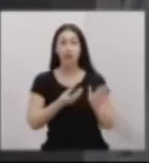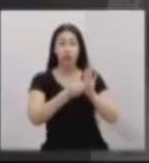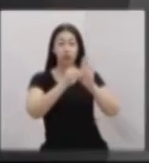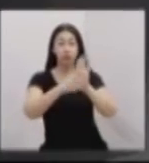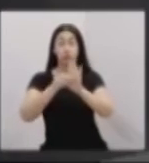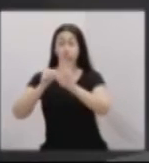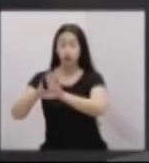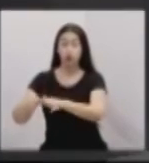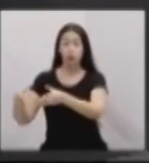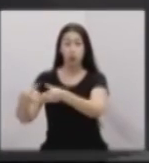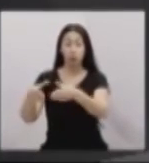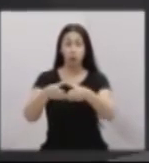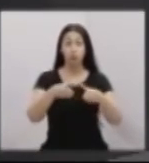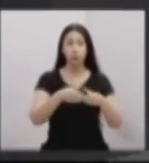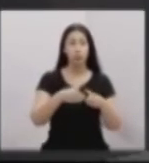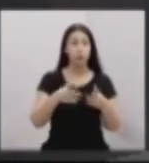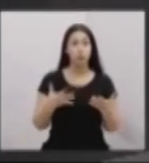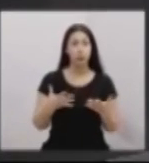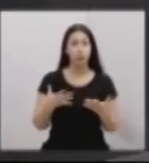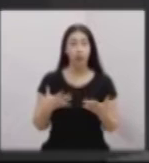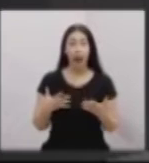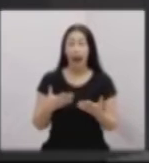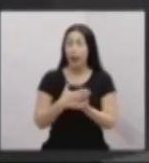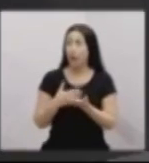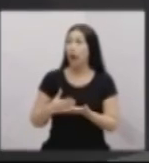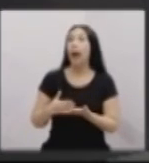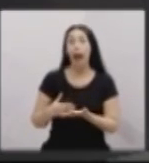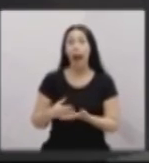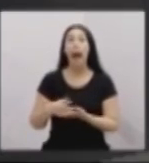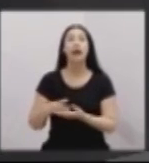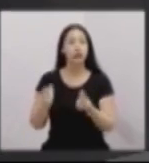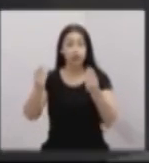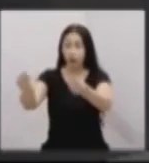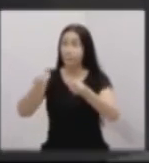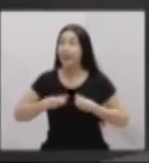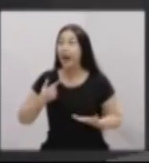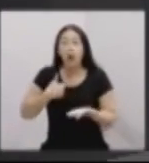entidades assistenciais que passam a contar com esse recurso e não recebem.